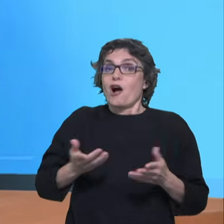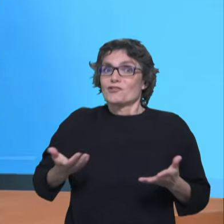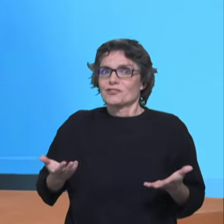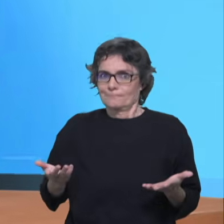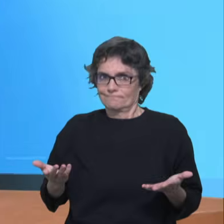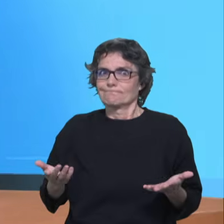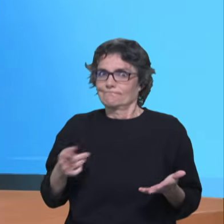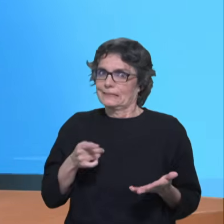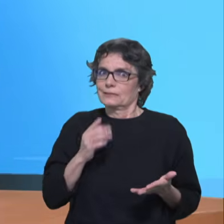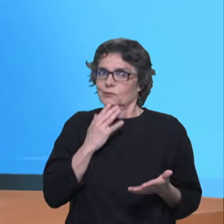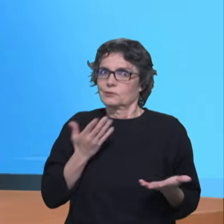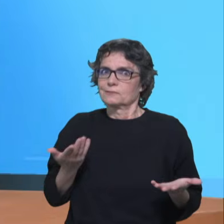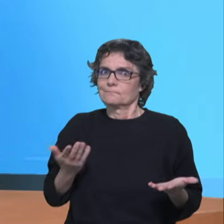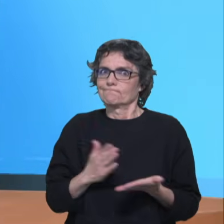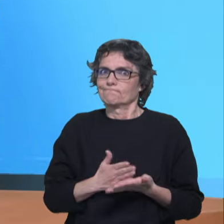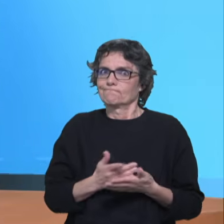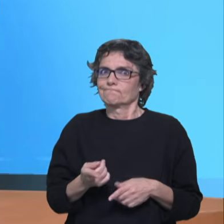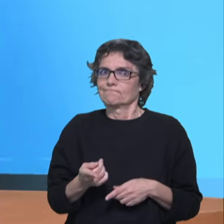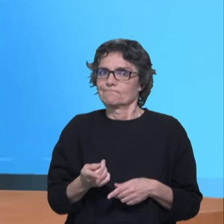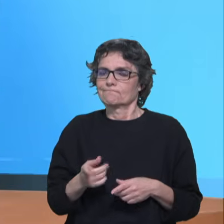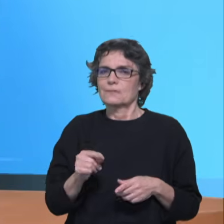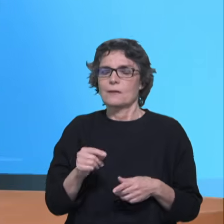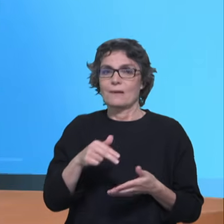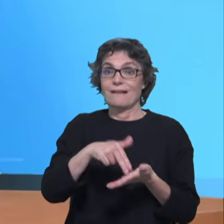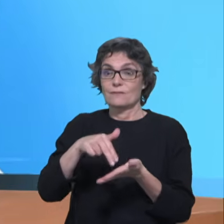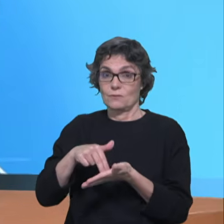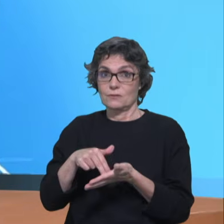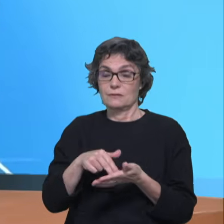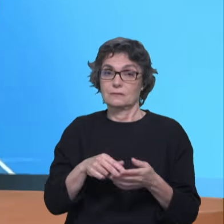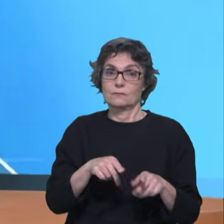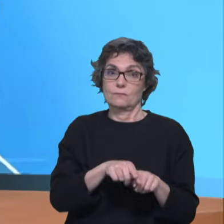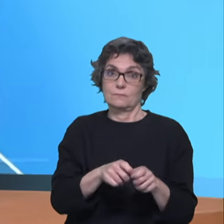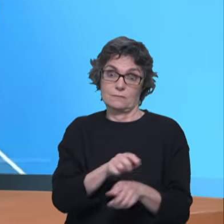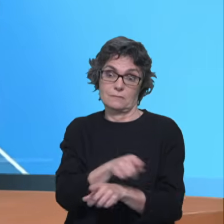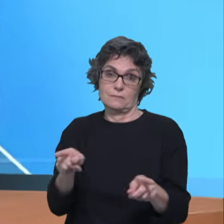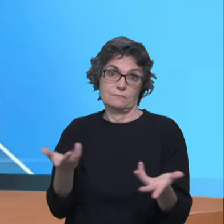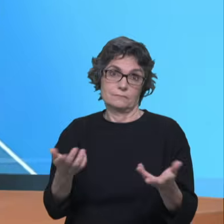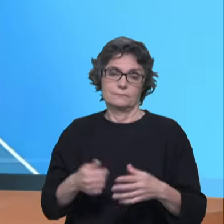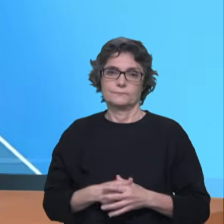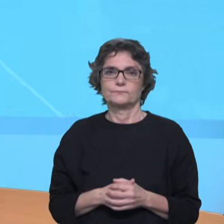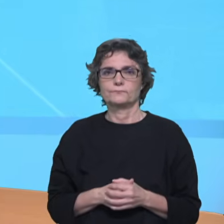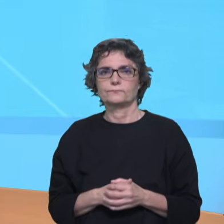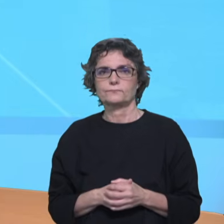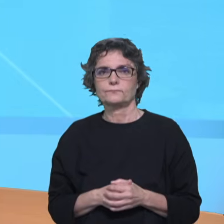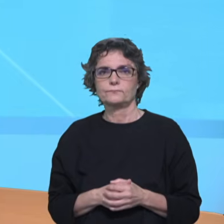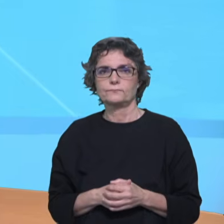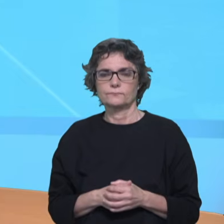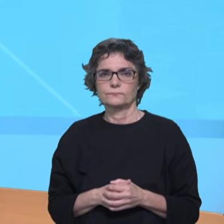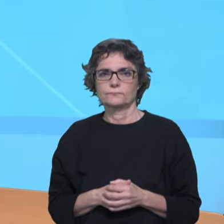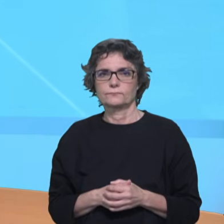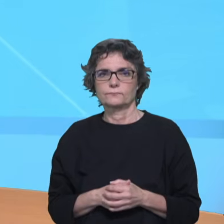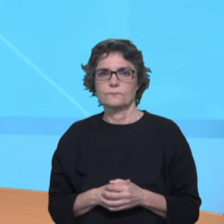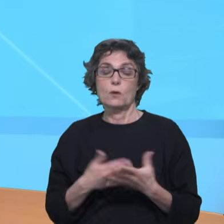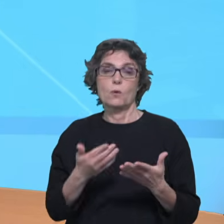e das posições também das diversas oposições. Neste contexto em que vivemos, enfim,